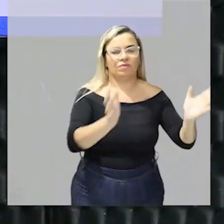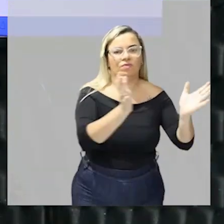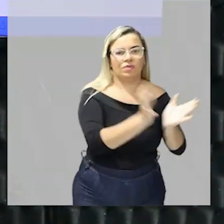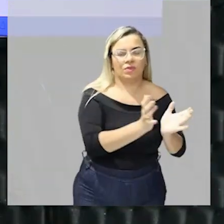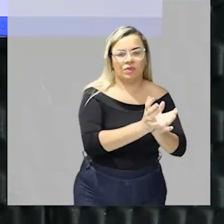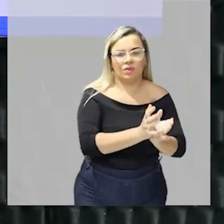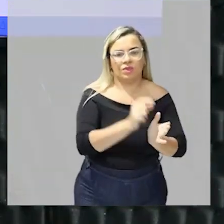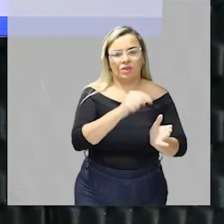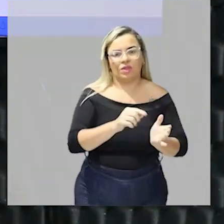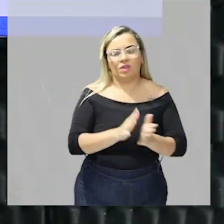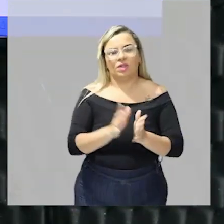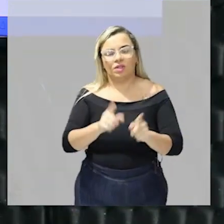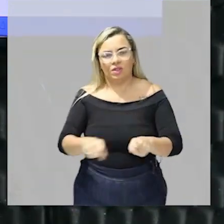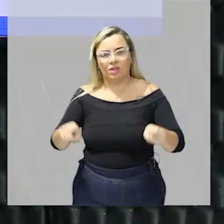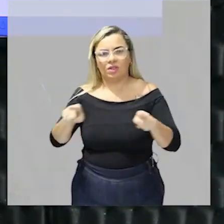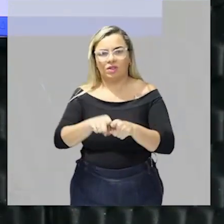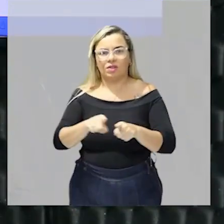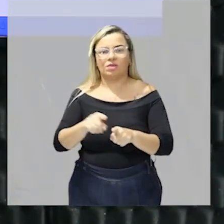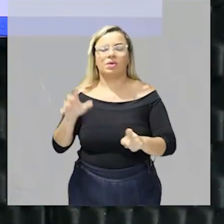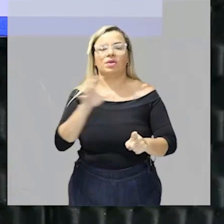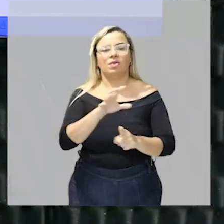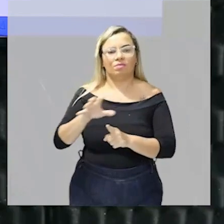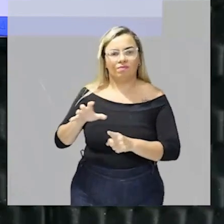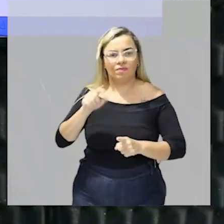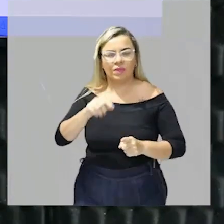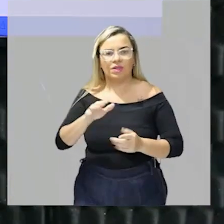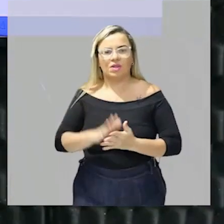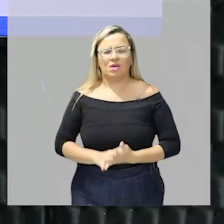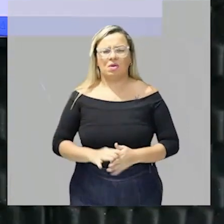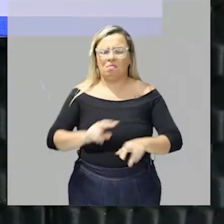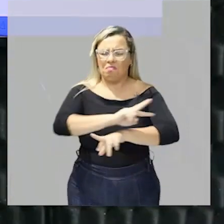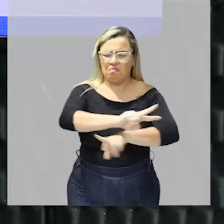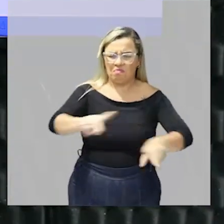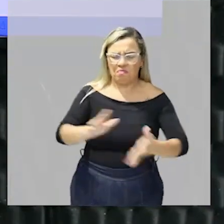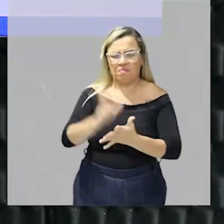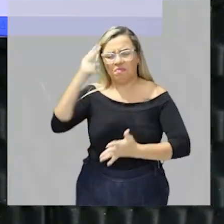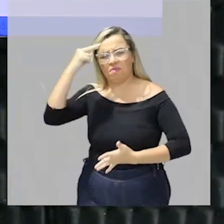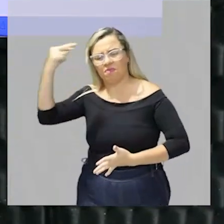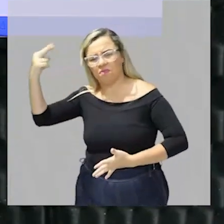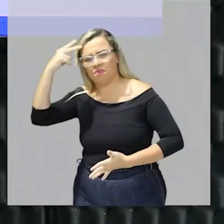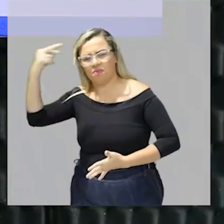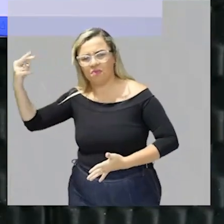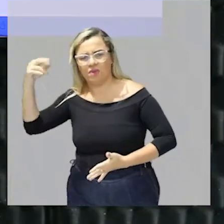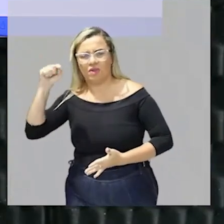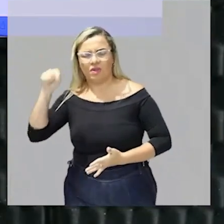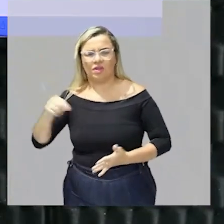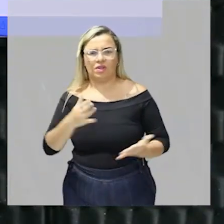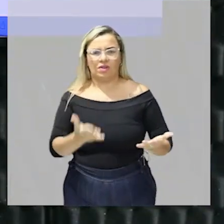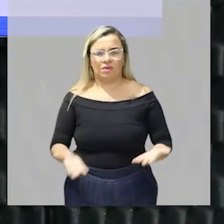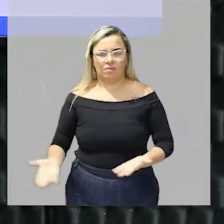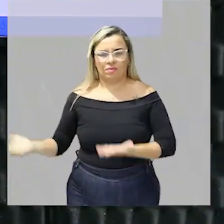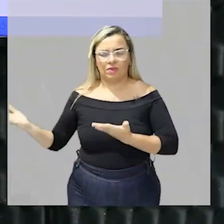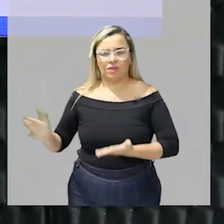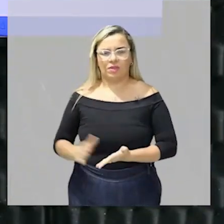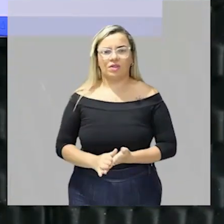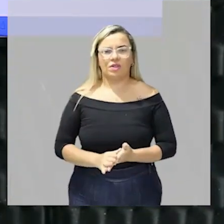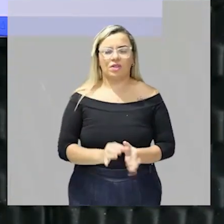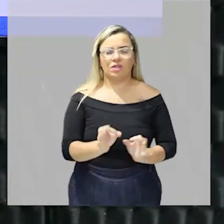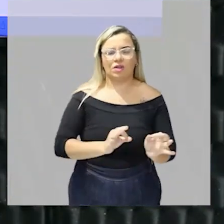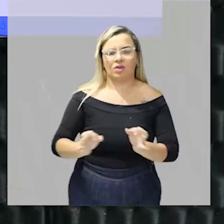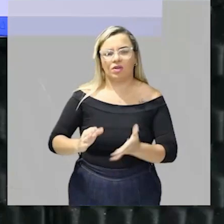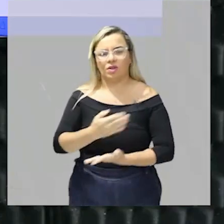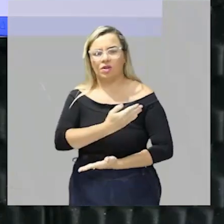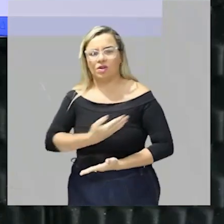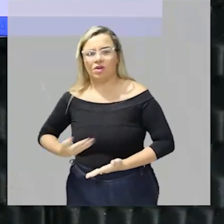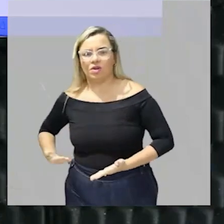favoráveis a isso. Então, existe uma série de fatores históricos que vão contribuir para a escalada desses regimes nazifascistas